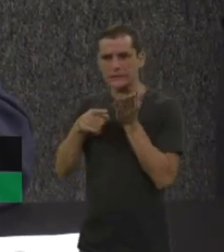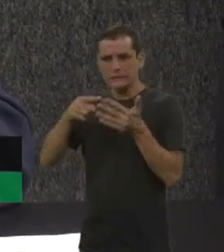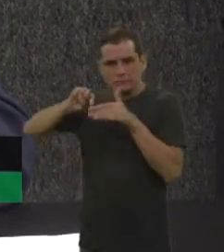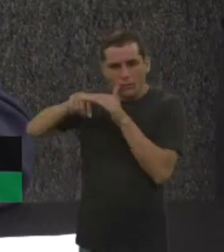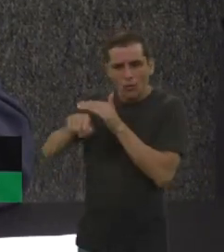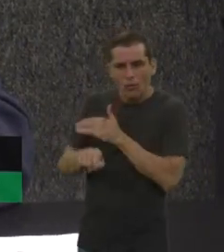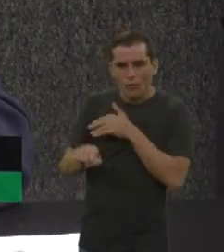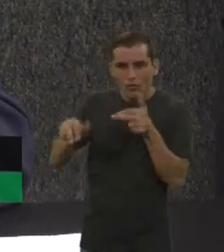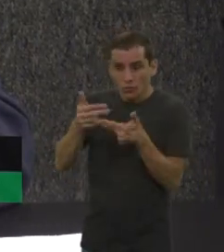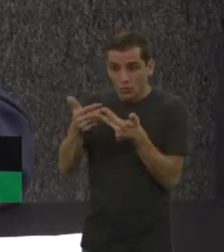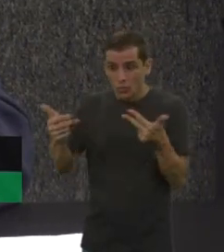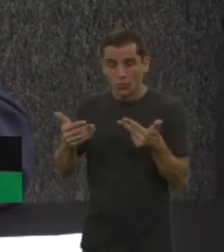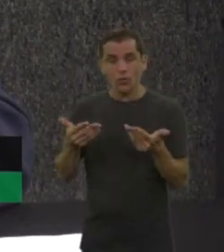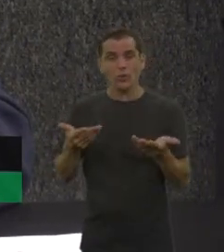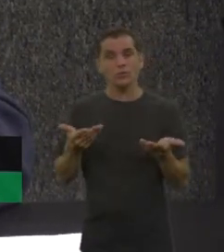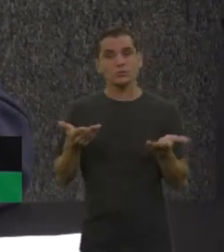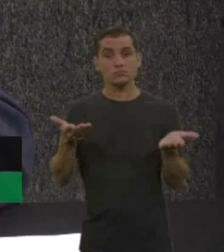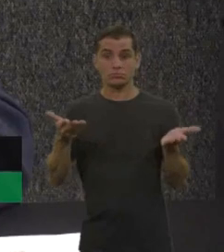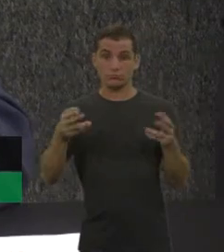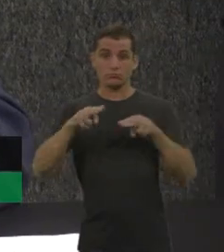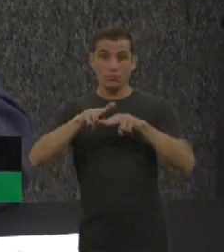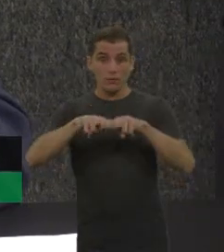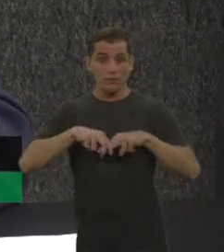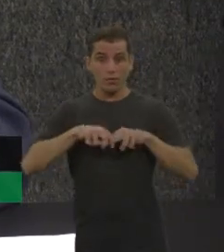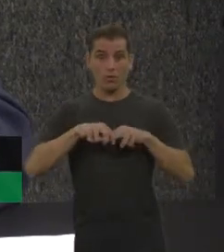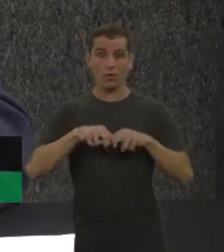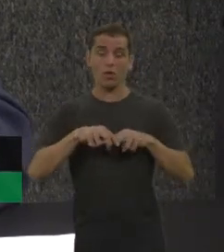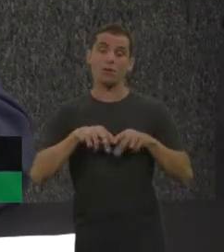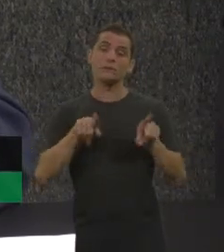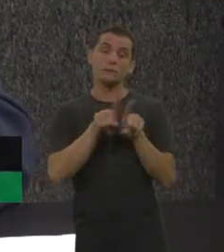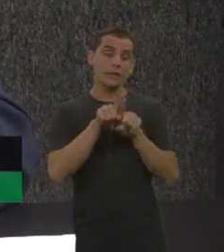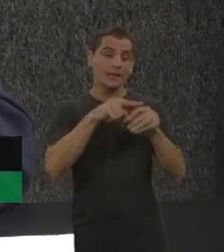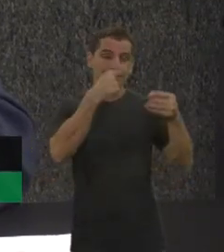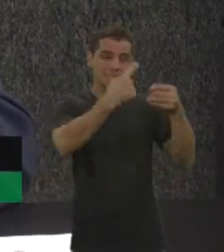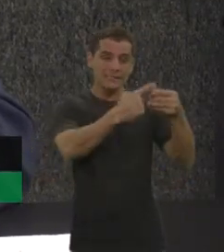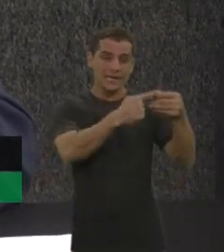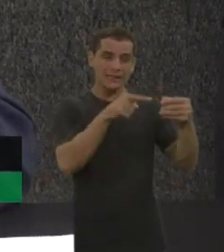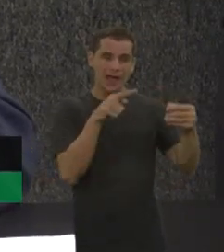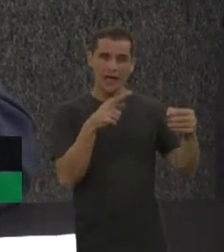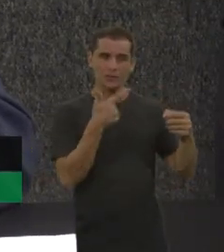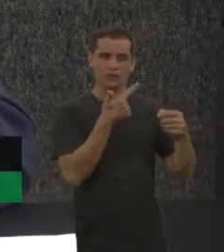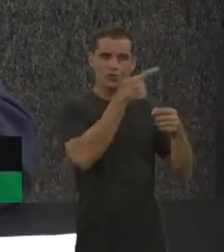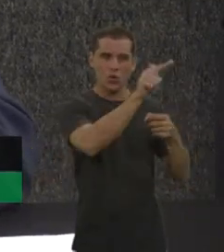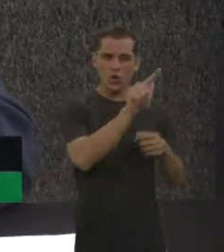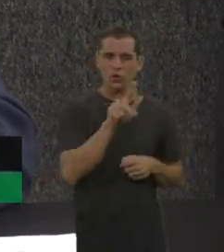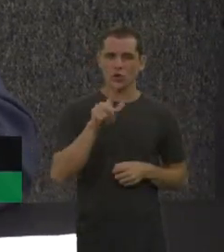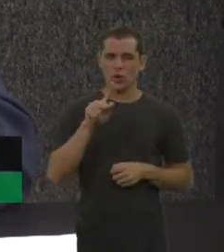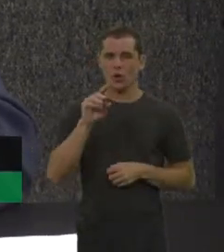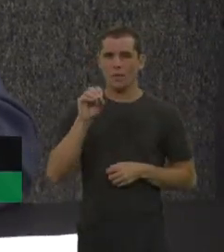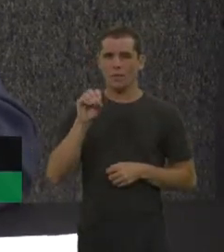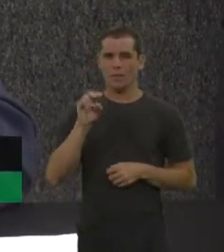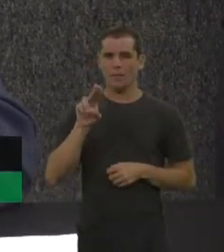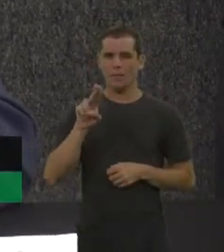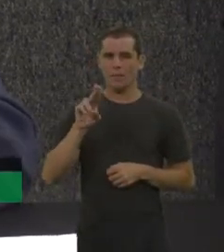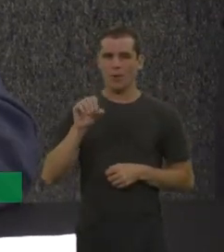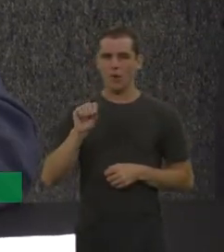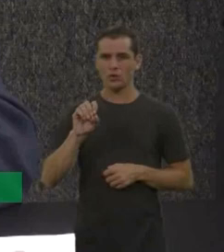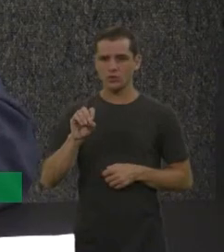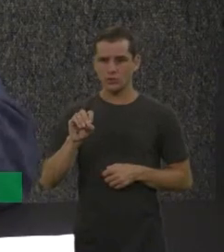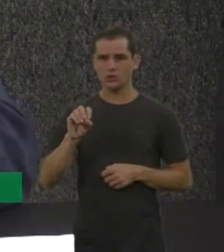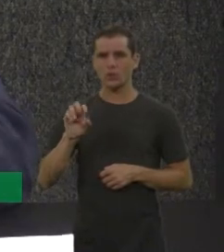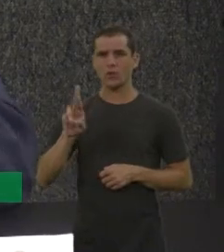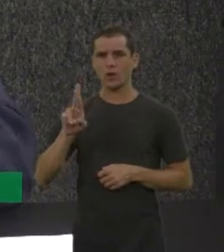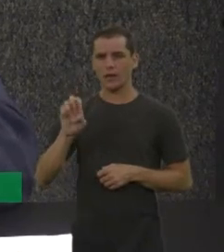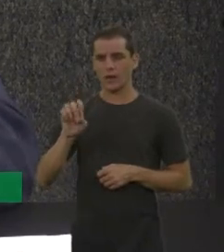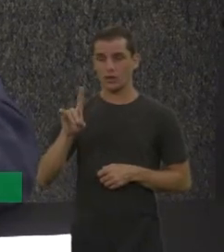mais um grande encontro em Pouso Redondo de autismo. Vou participar amanhã, faço uma palestra em Rio dos Cedros e